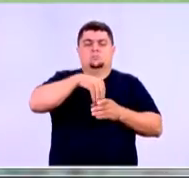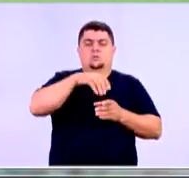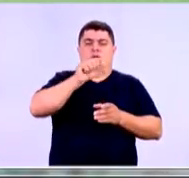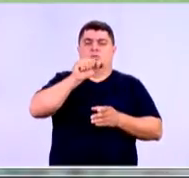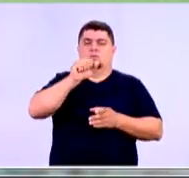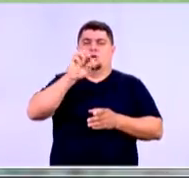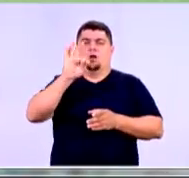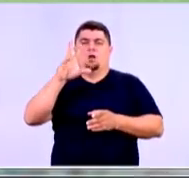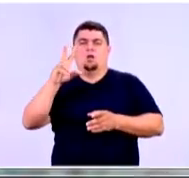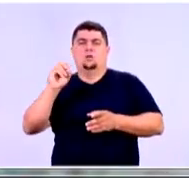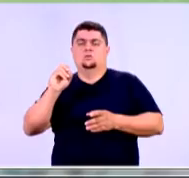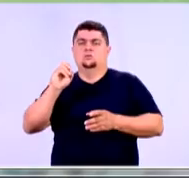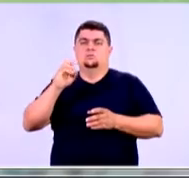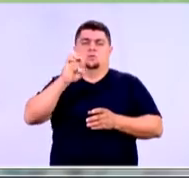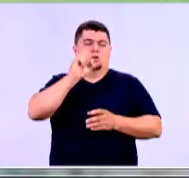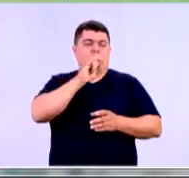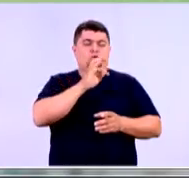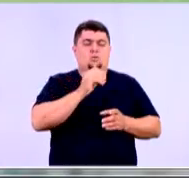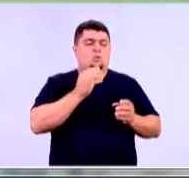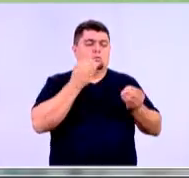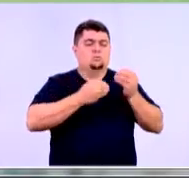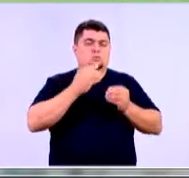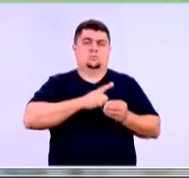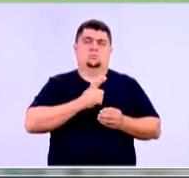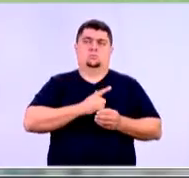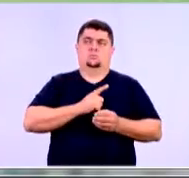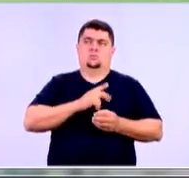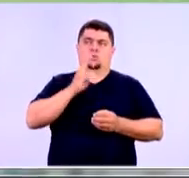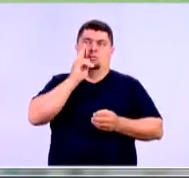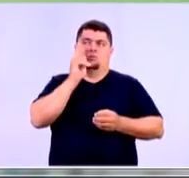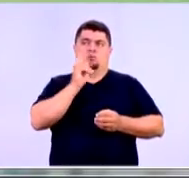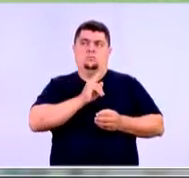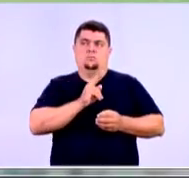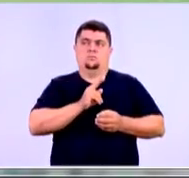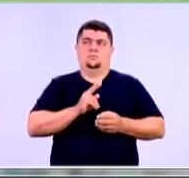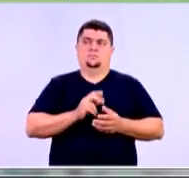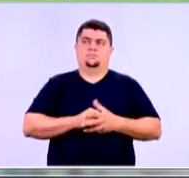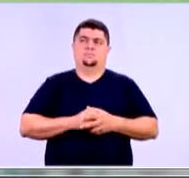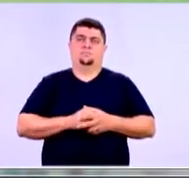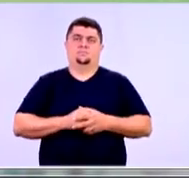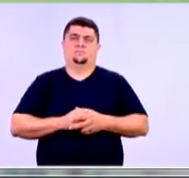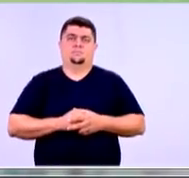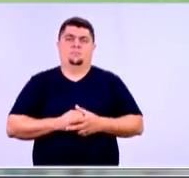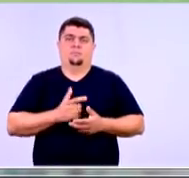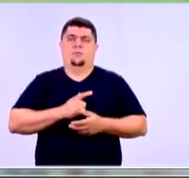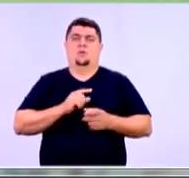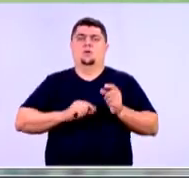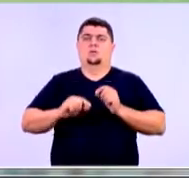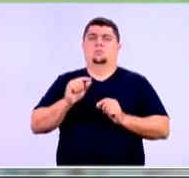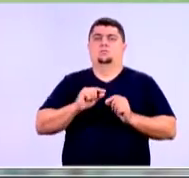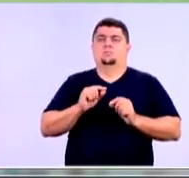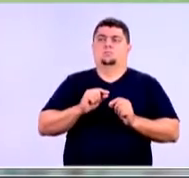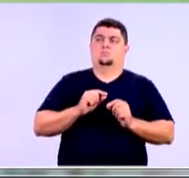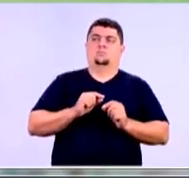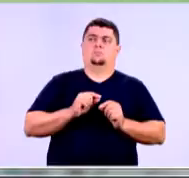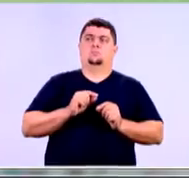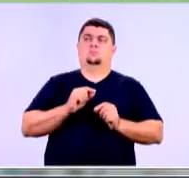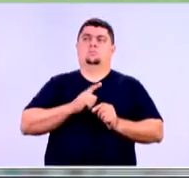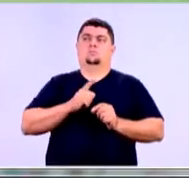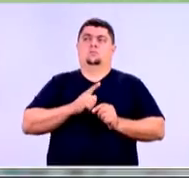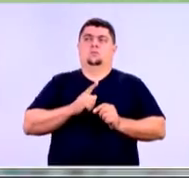que representa o estoque? Gente, vamos olhar aqui para o ativo circulante. Nós temos aqui no ativo circulante, em primeiro lugar,